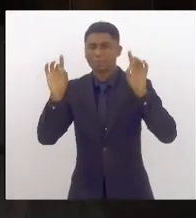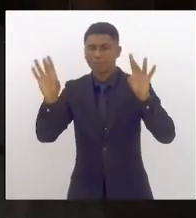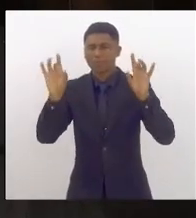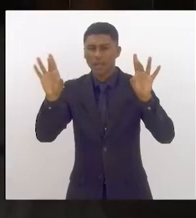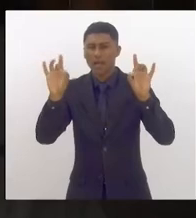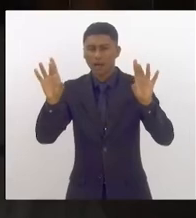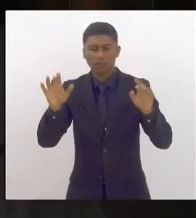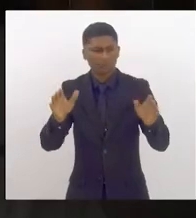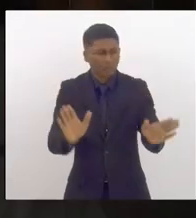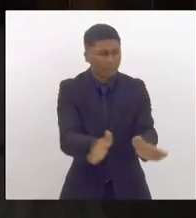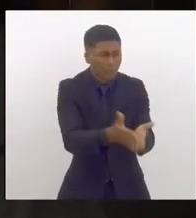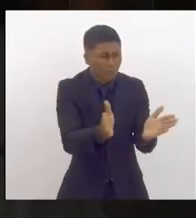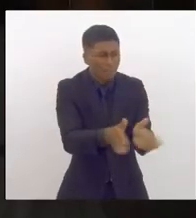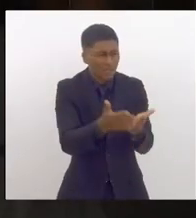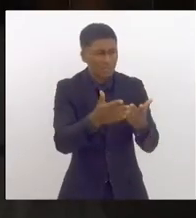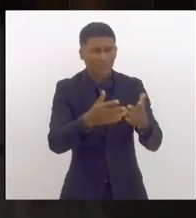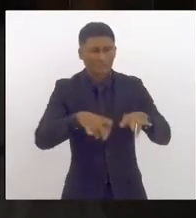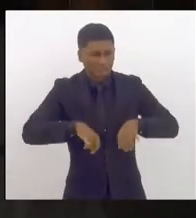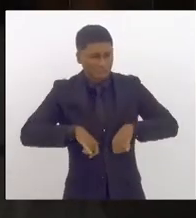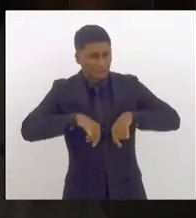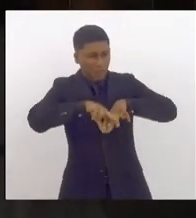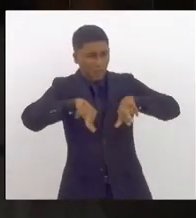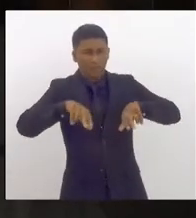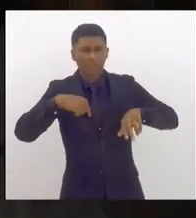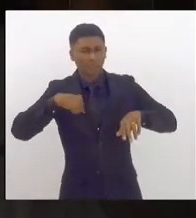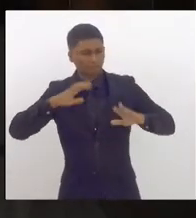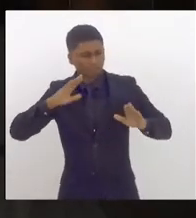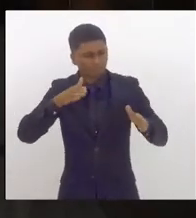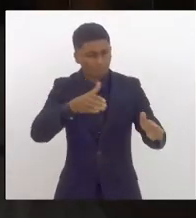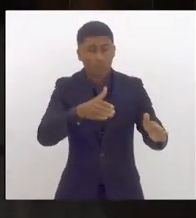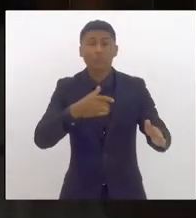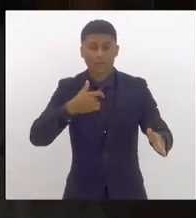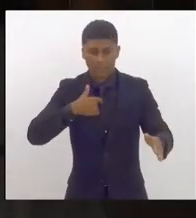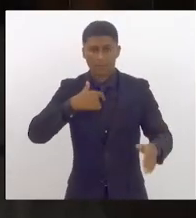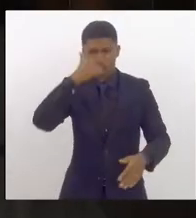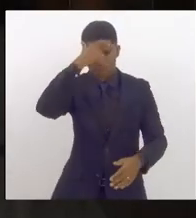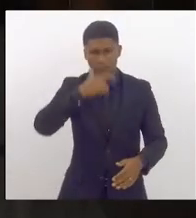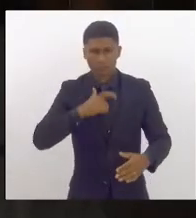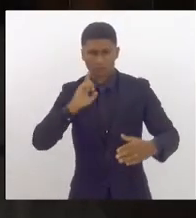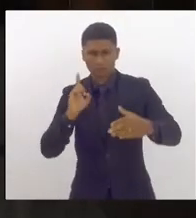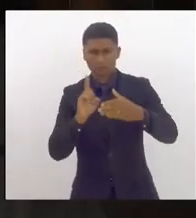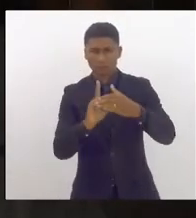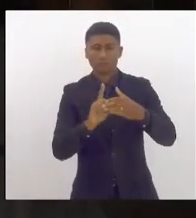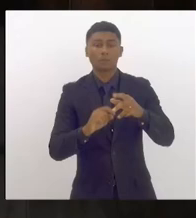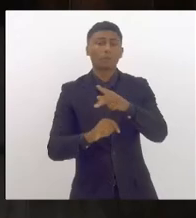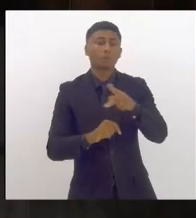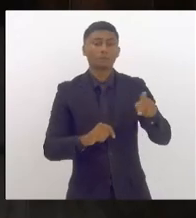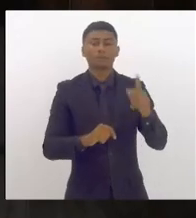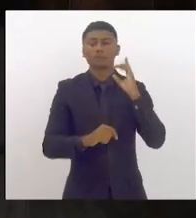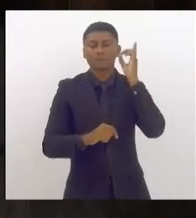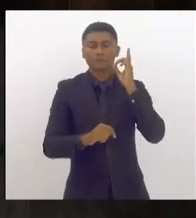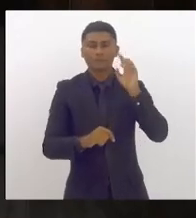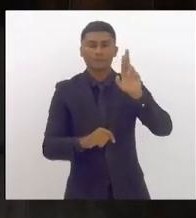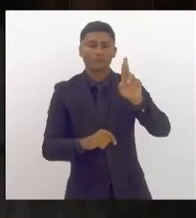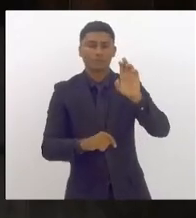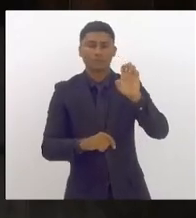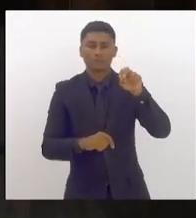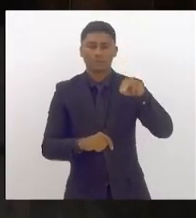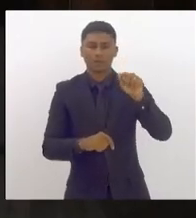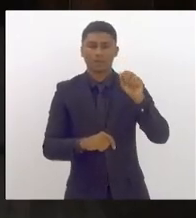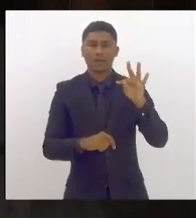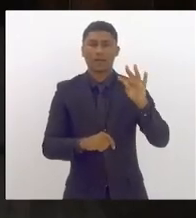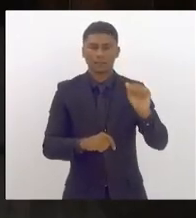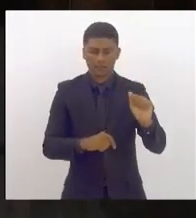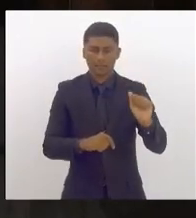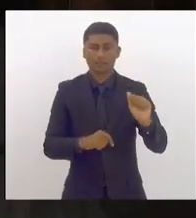à extrema pobreza EA Miséria da qual participei sobre a presidência da deputada Renata Souza e relatoria do deputado Fábio Serafina